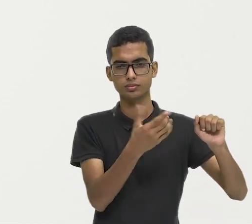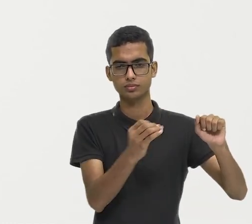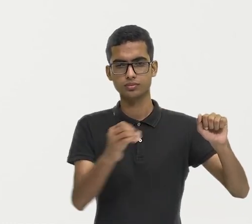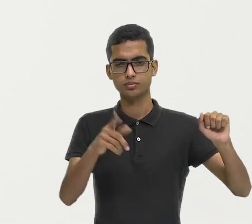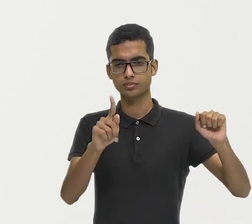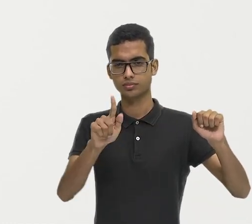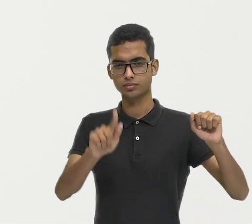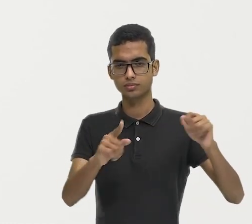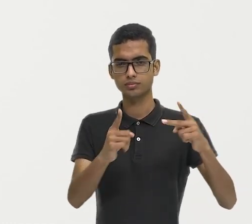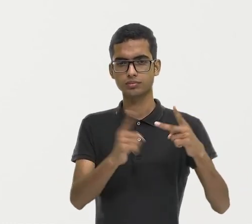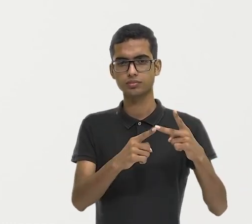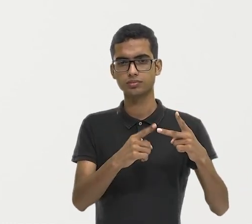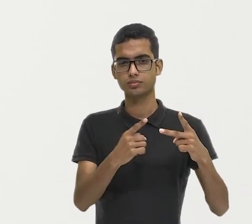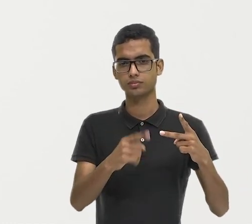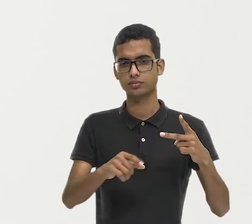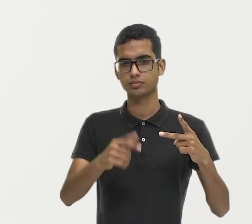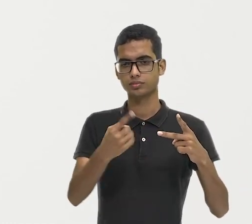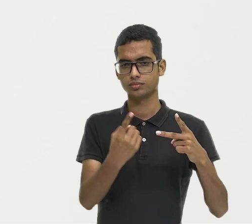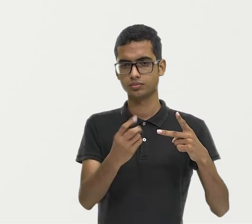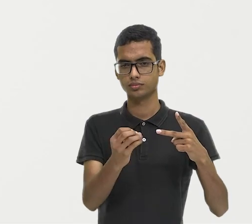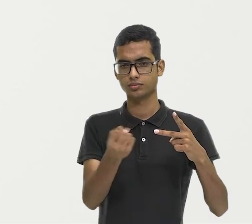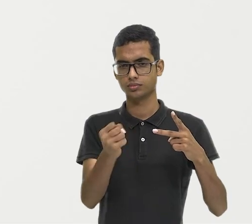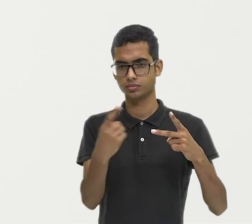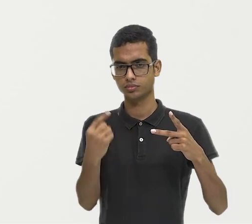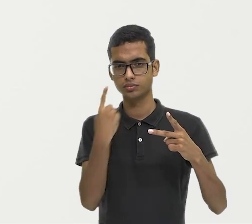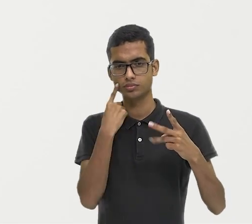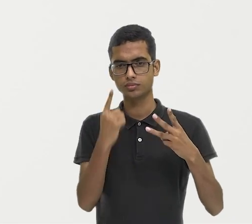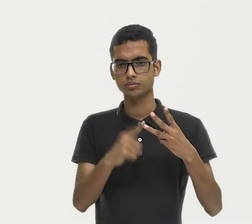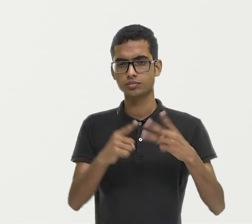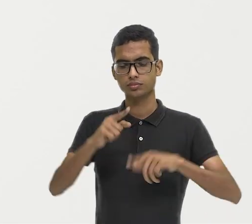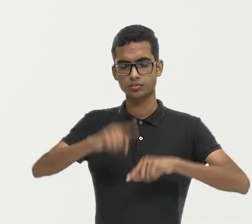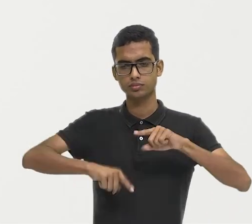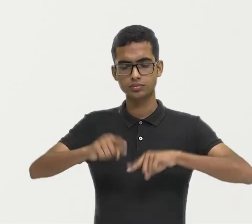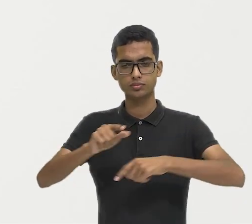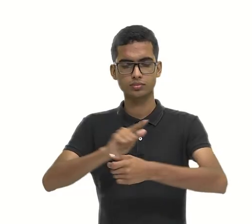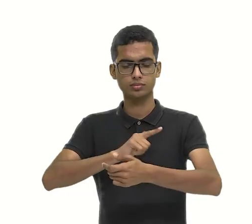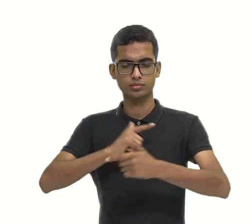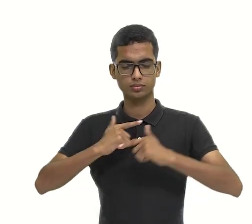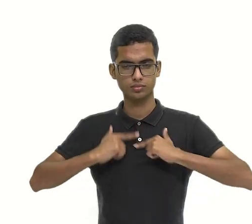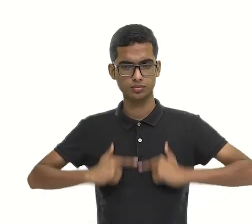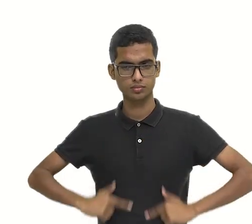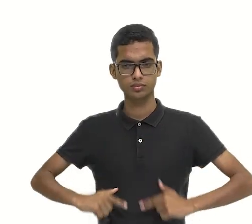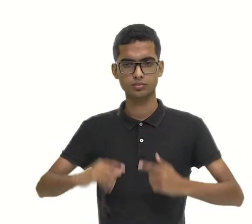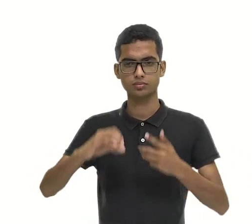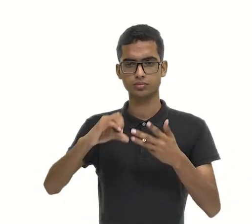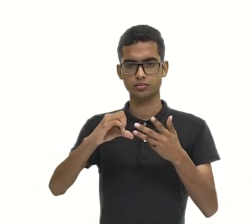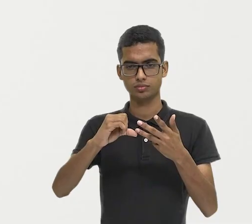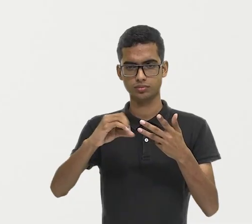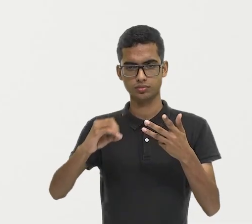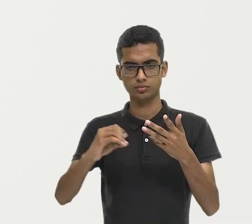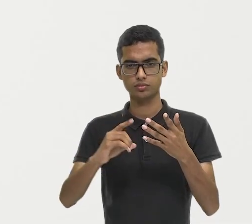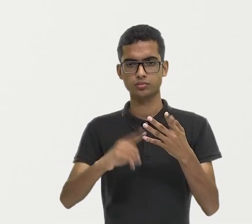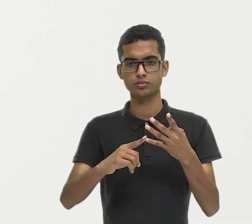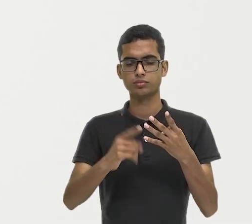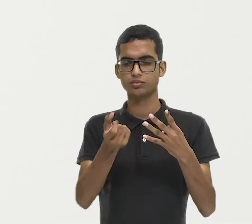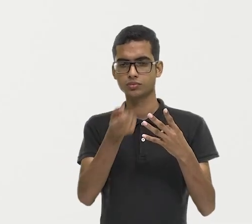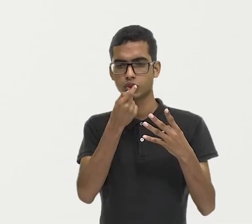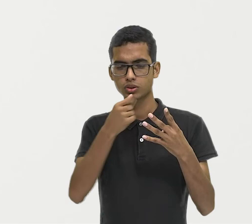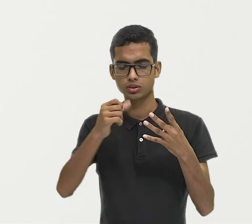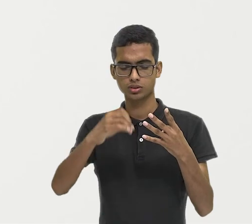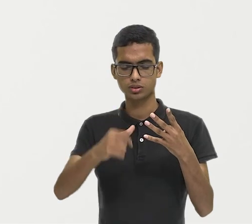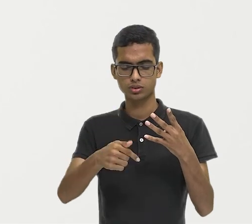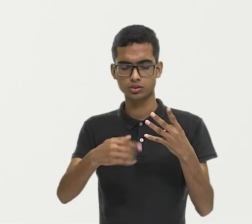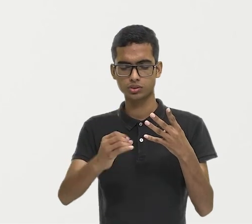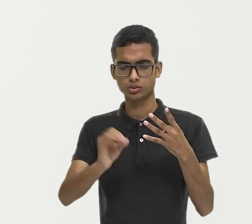água, 180, higiene 90 e medicamentos 70. Ele